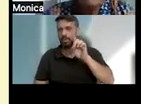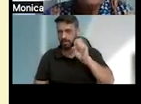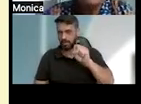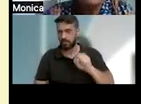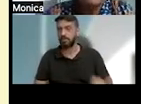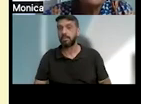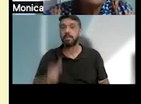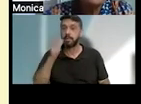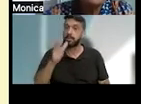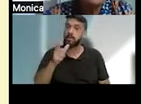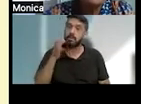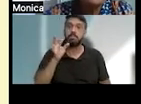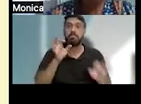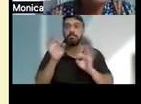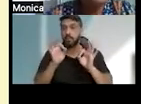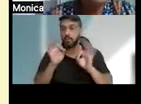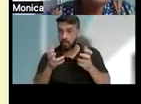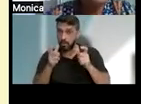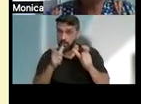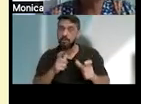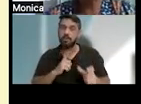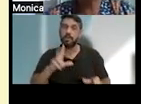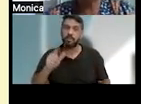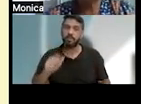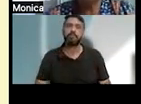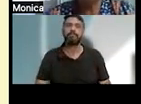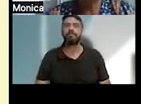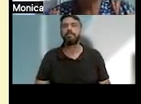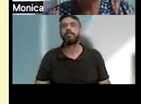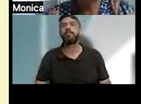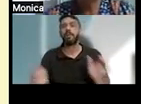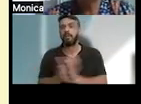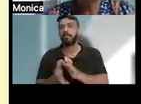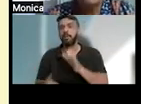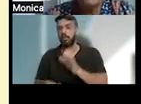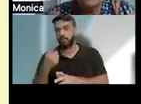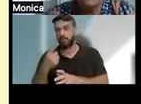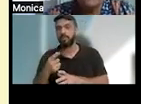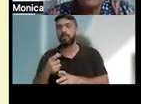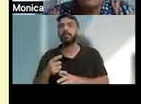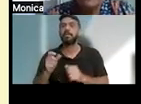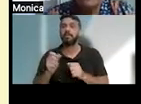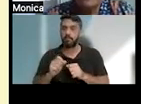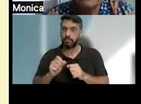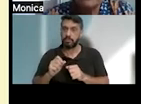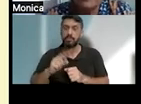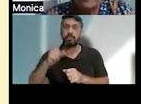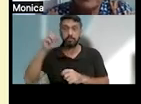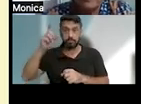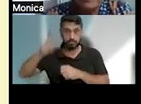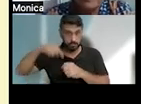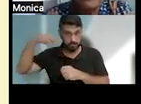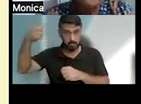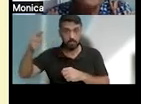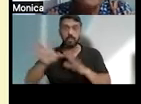pelo projeto. E a gente já está formando uma nova equipe para competir em 2025, estamos pedindo já um projeto